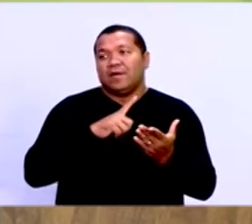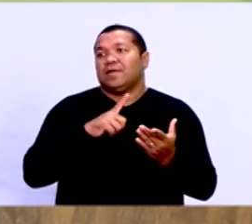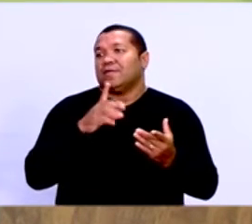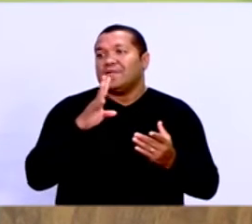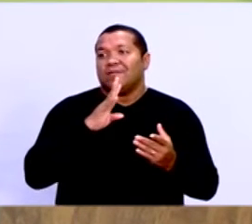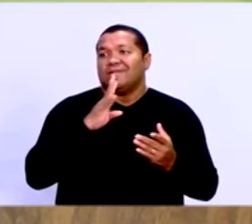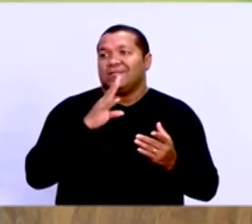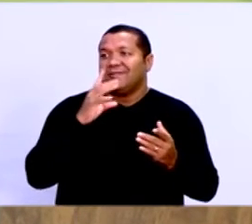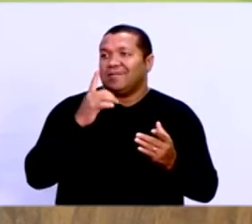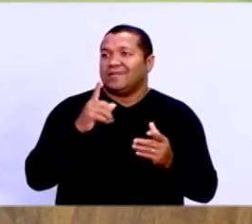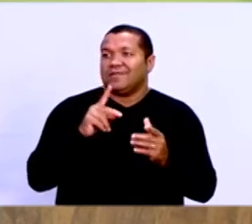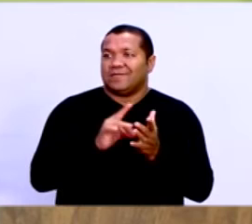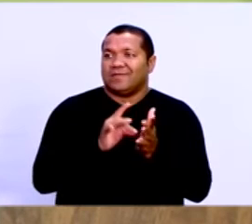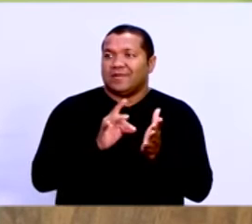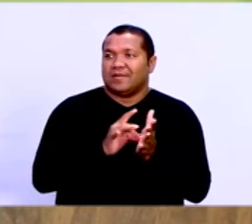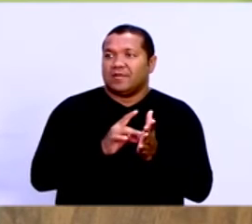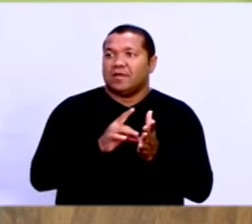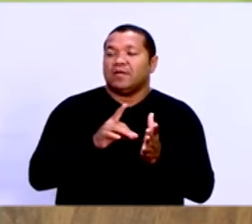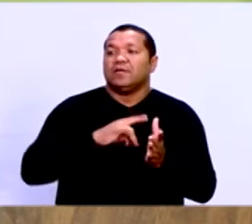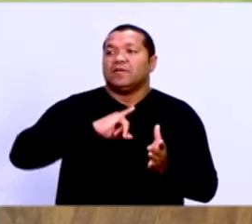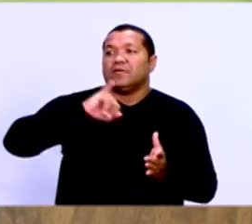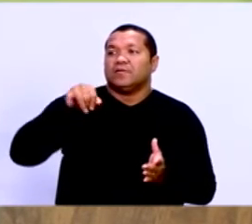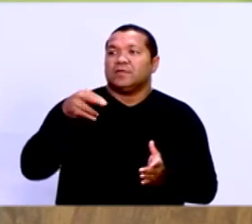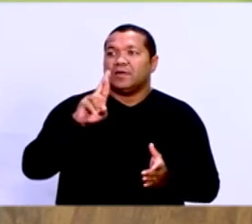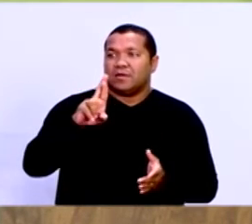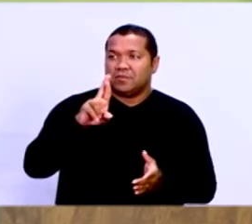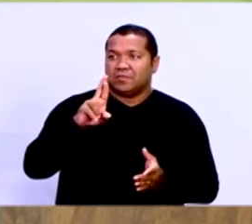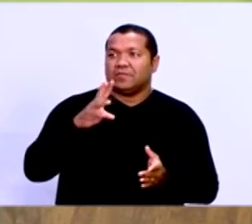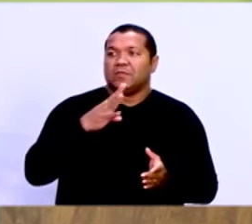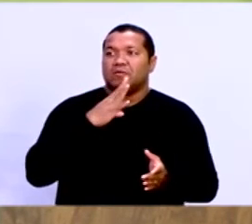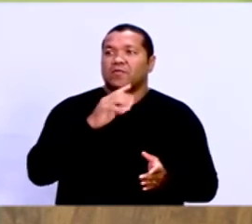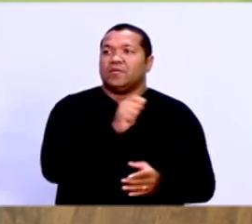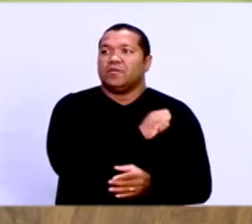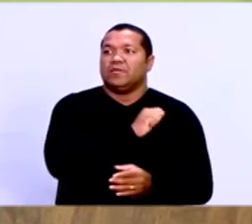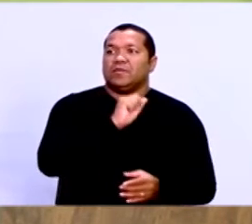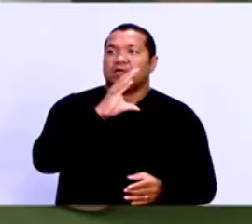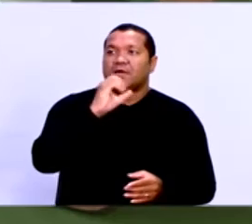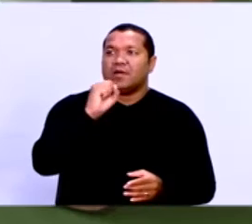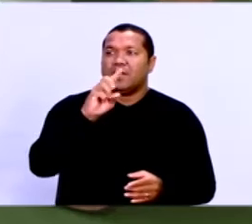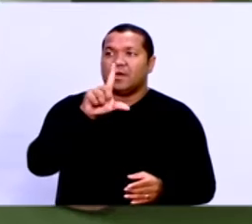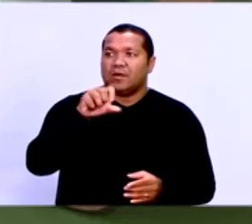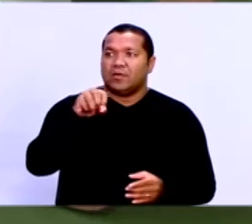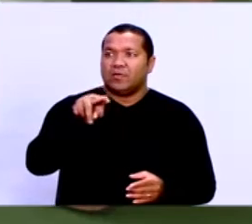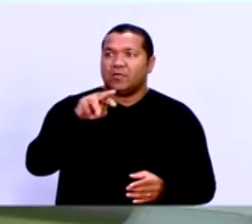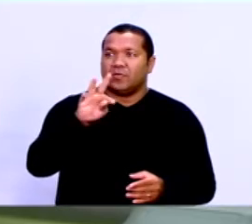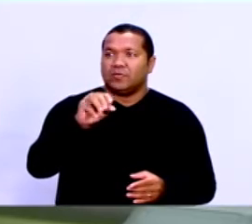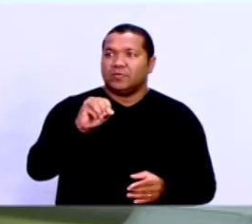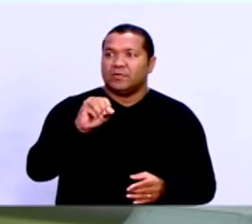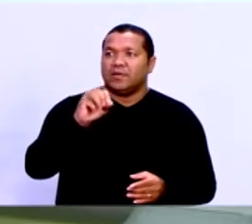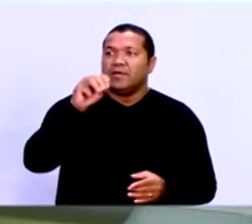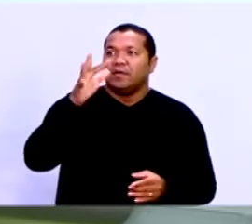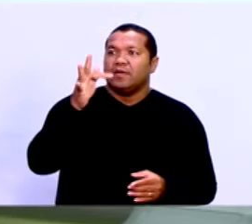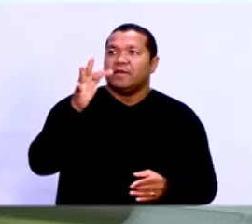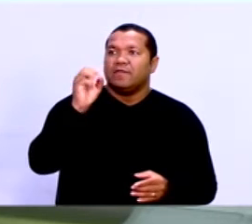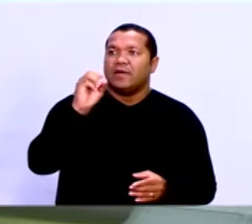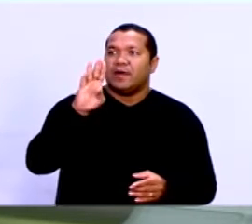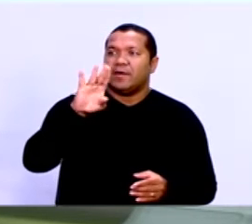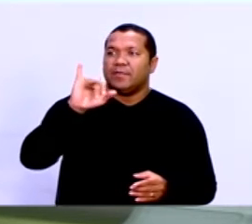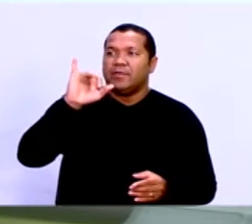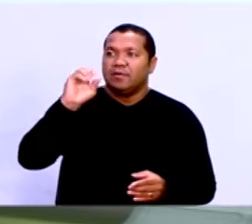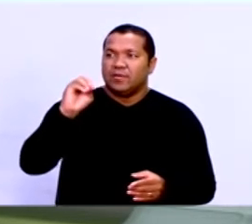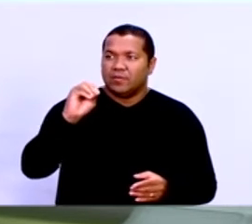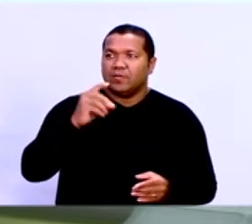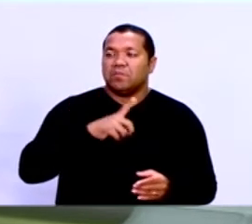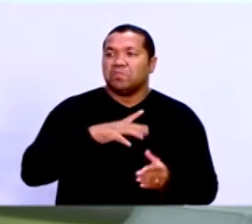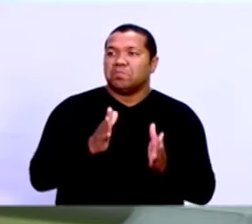então o pólo de jaru tem uma participação aluno carlos em fábio parabéns aí carlos e fábio pela participação